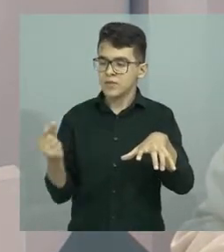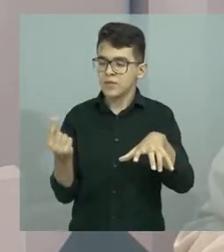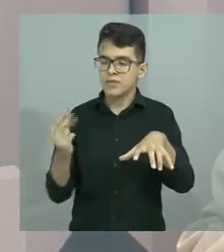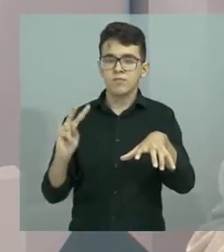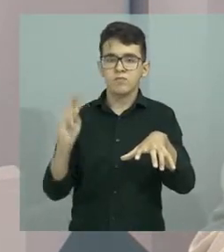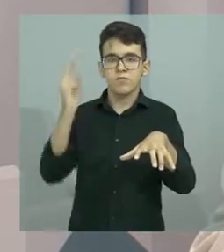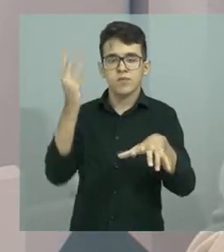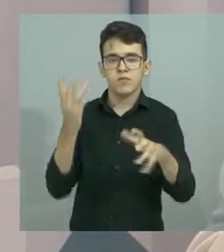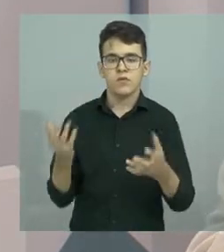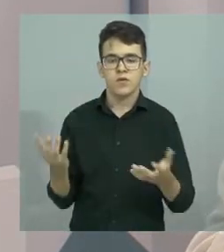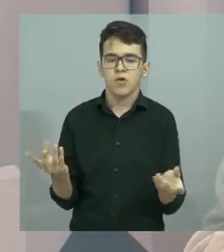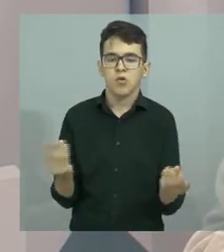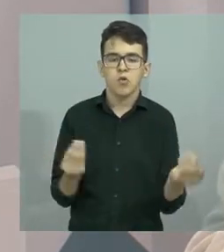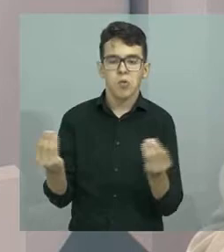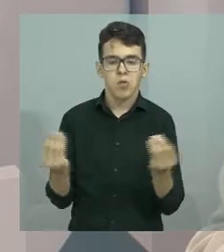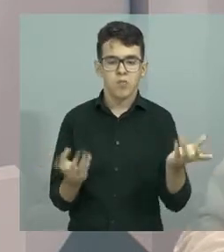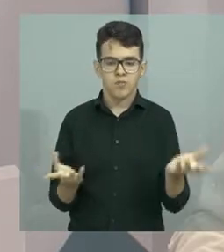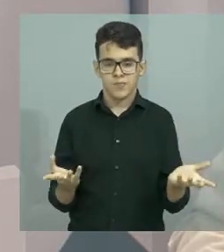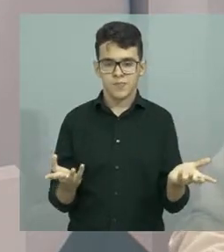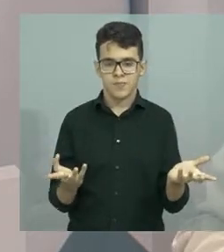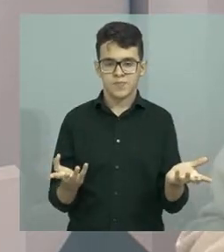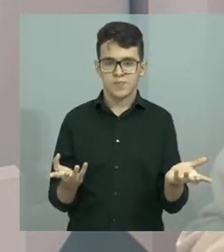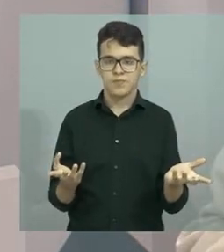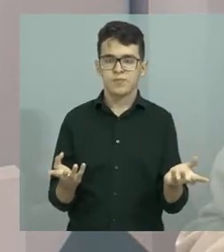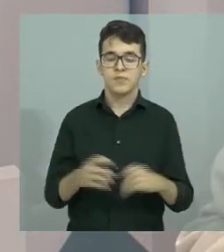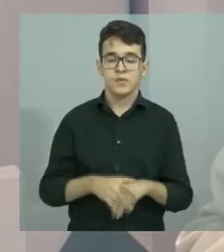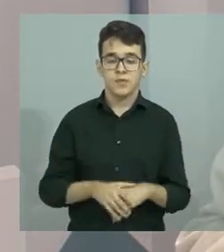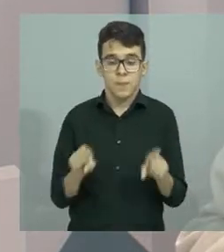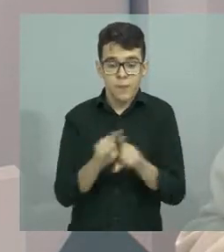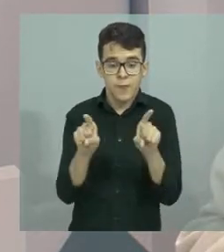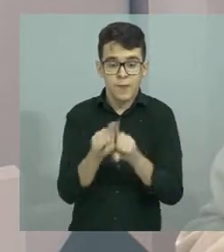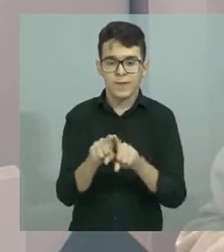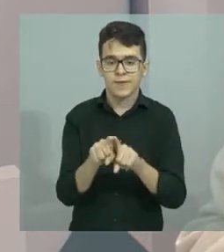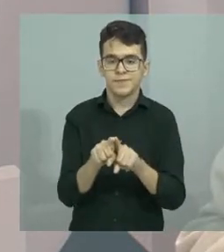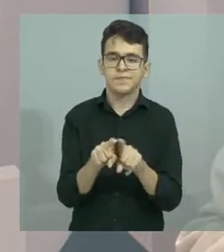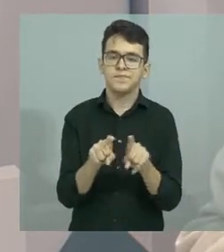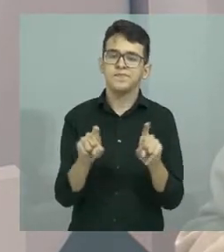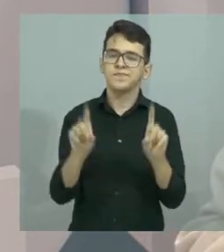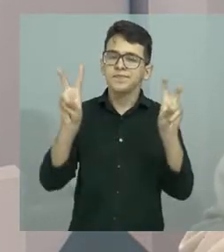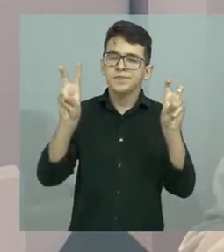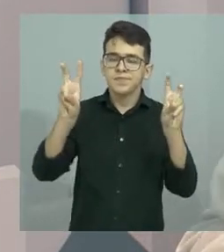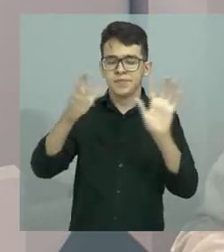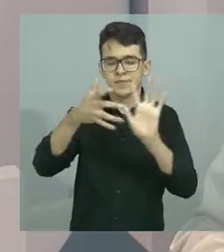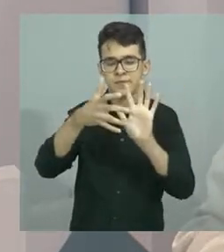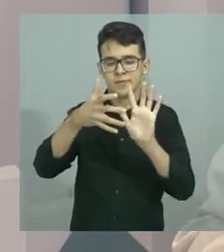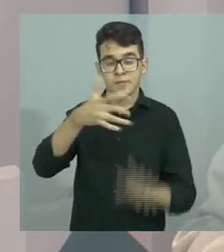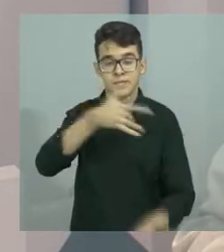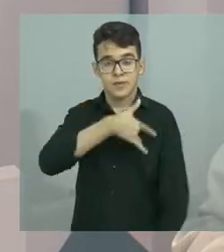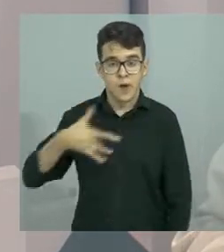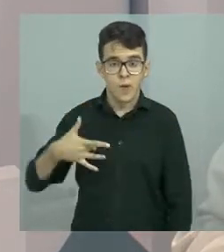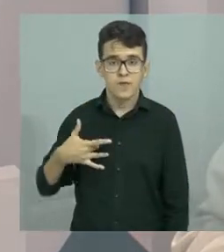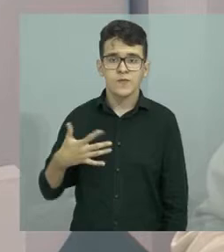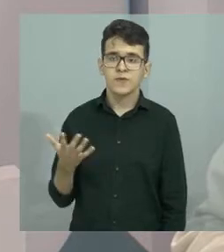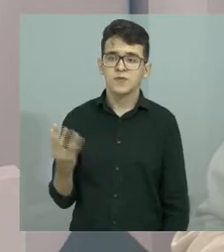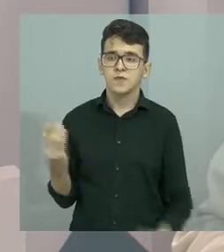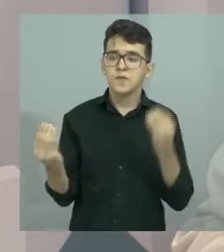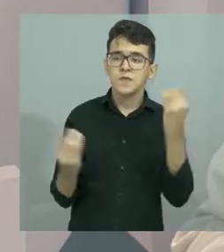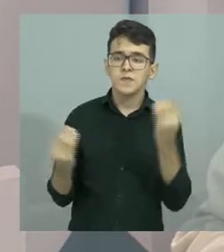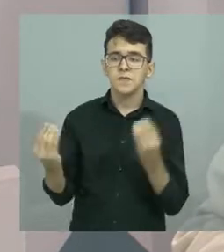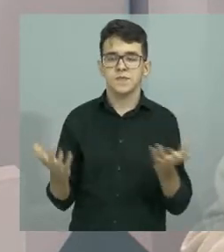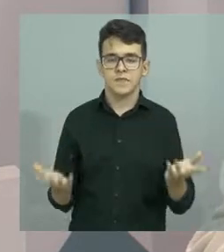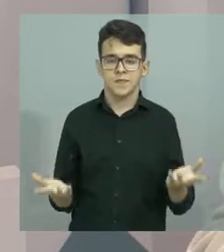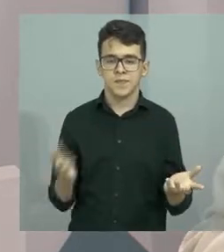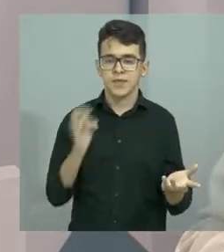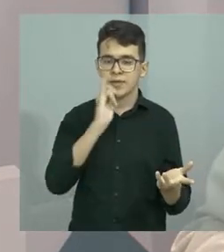Há uma questão muito problemática hoje dos limites de atendimento no âmbito do Sistema Único de Saúde. Por exemplo,